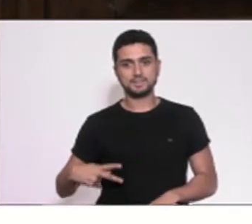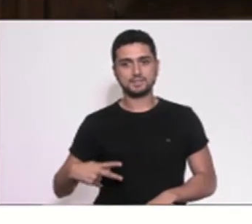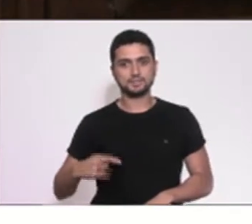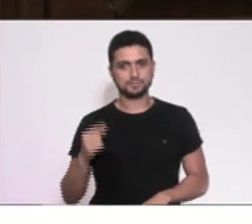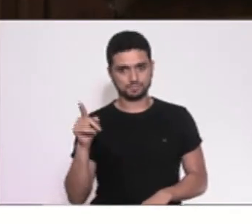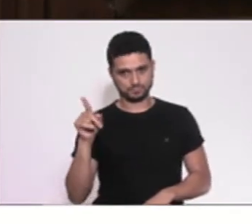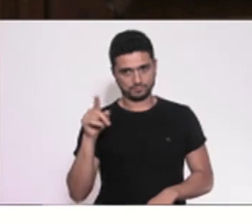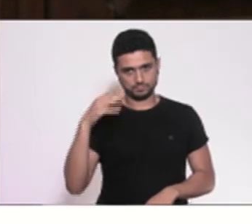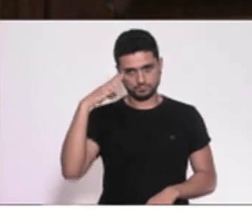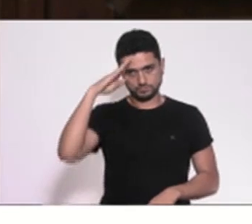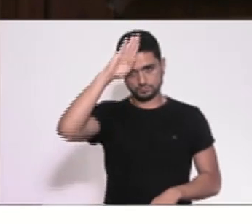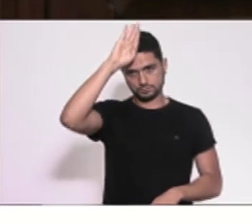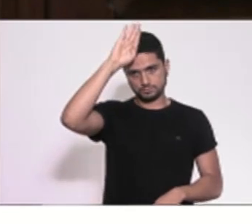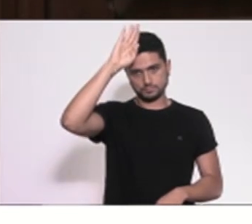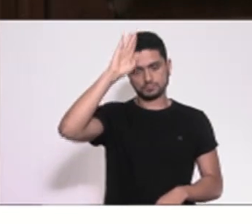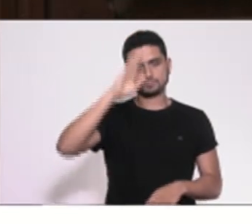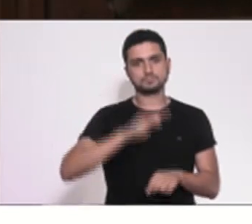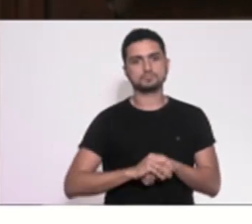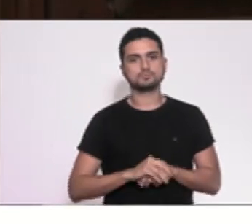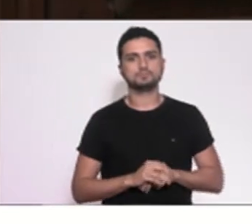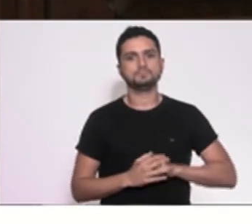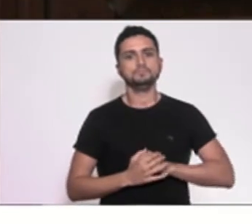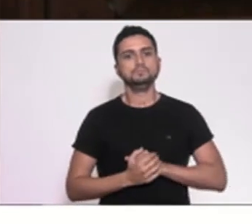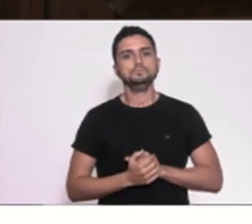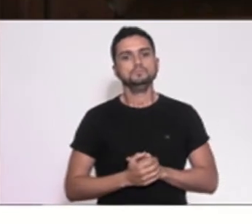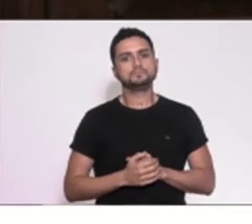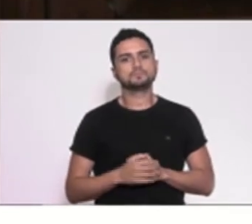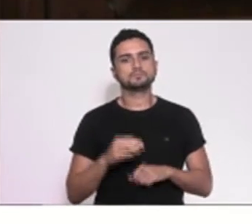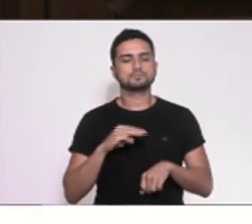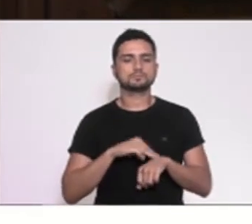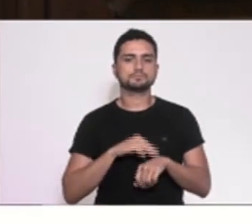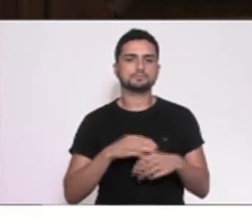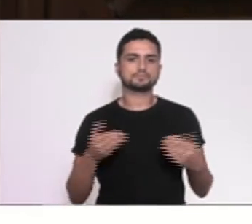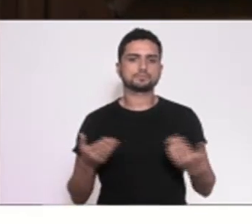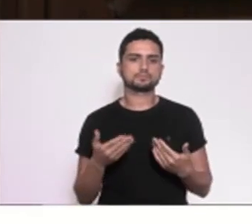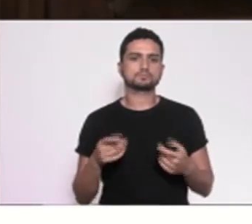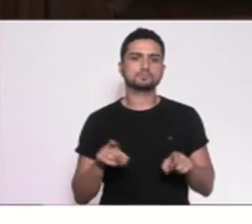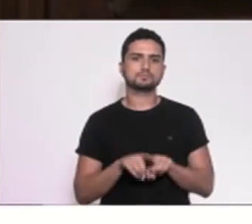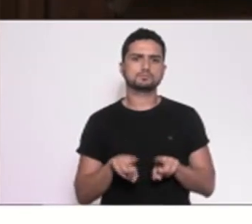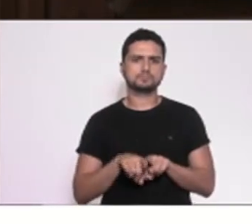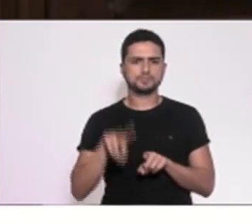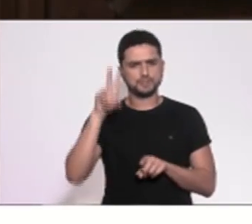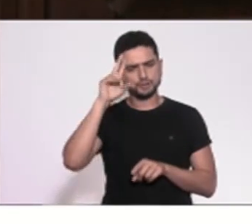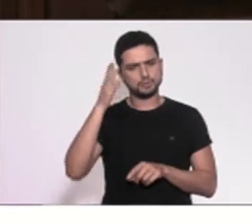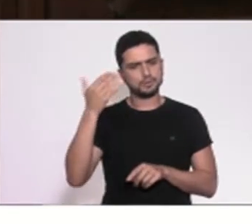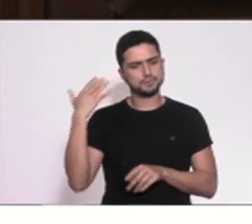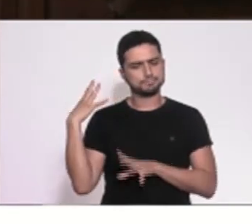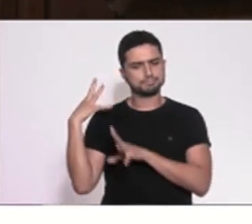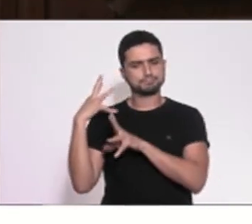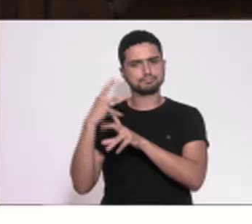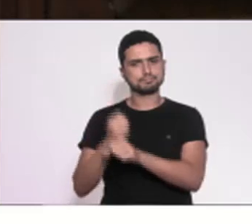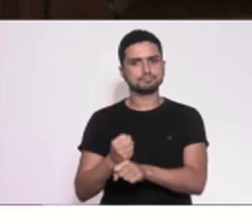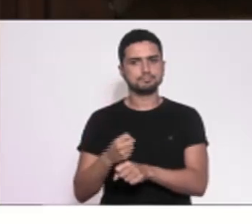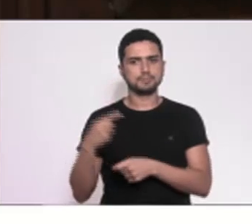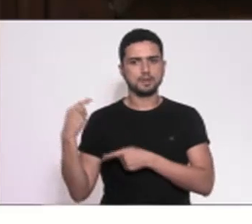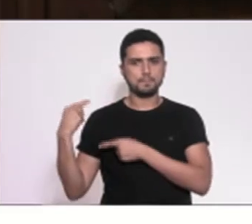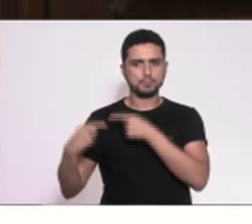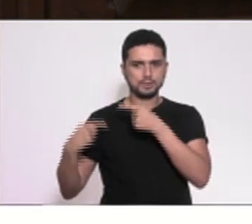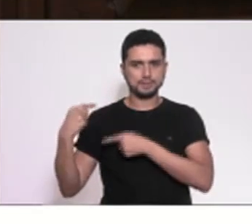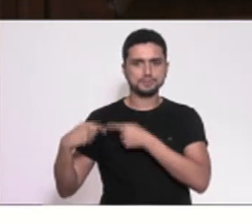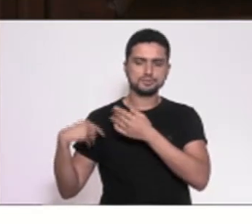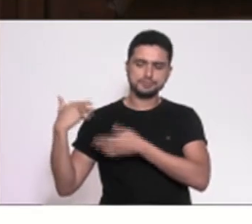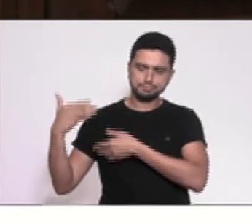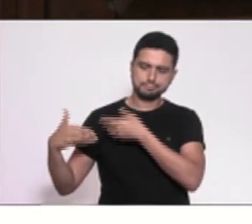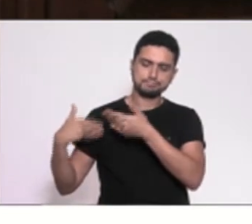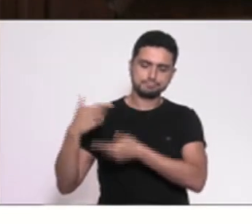da República, nesse momento, e de toda a sua história, que inclusive o levou a ser presidente